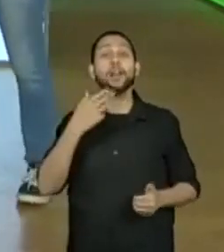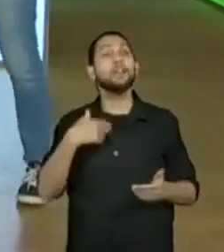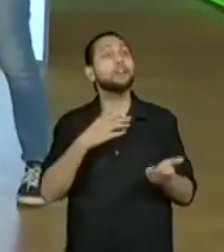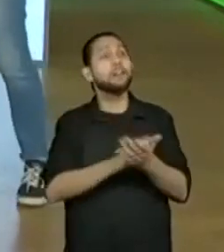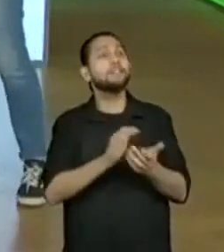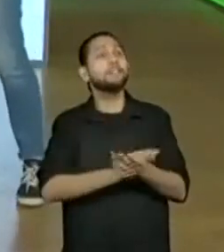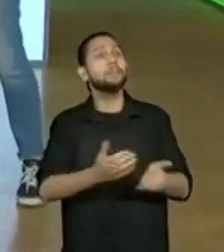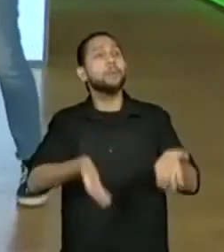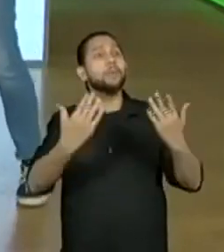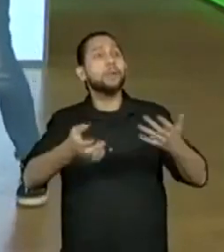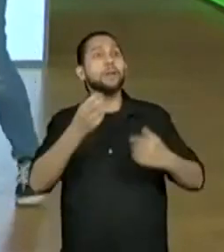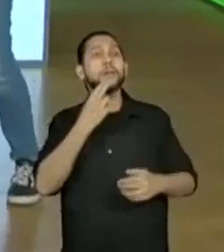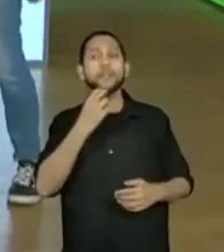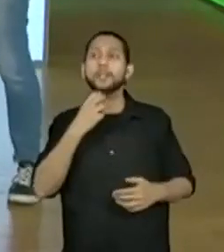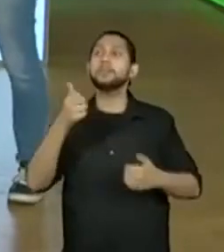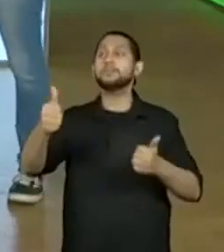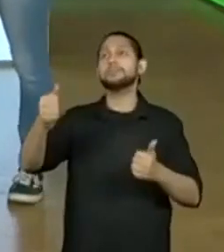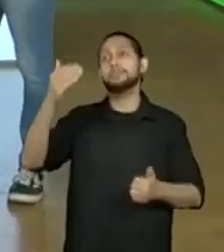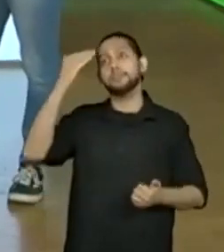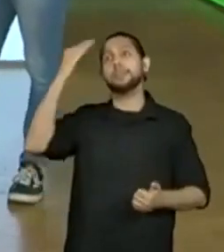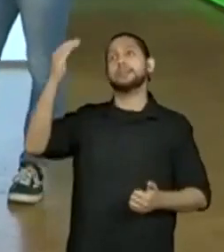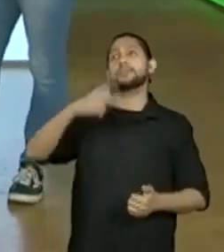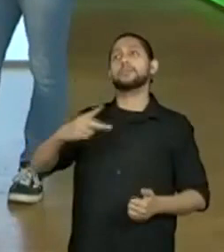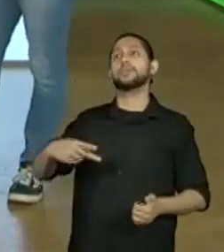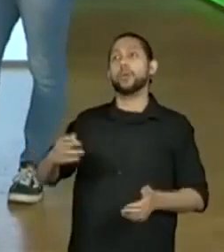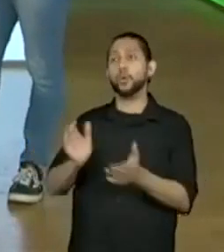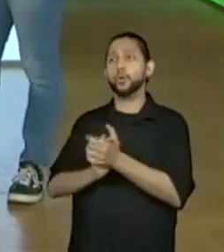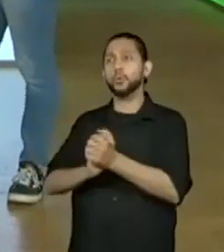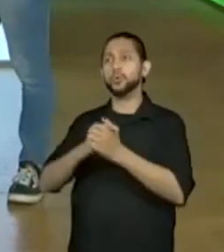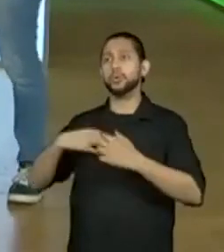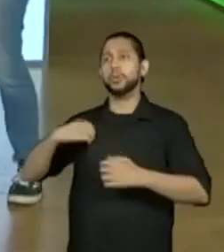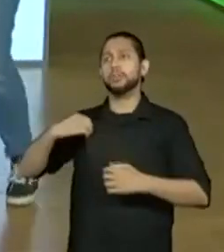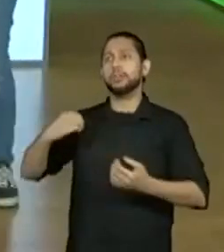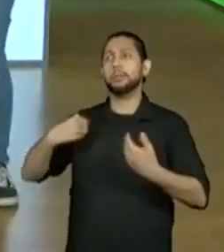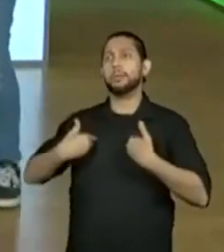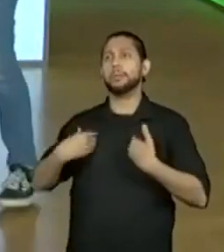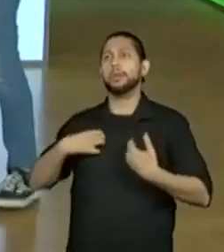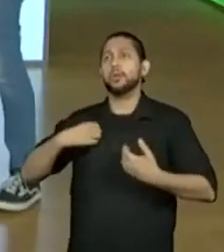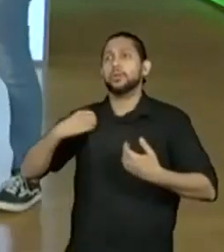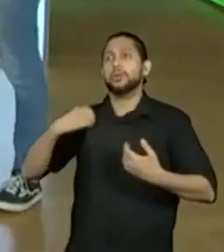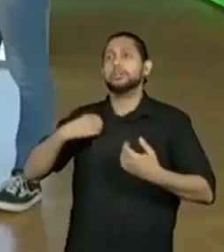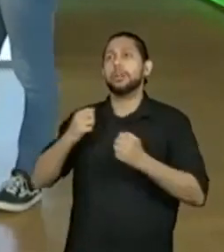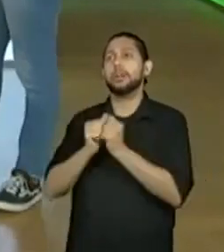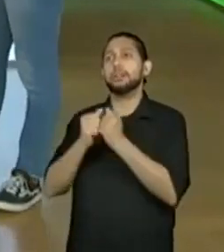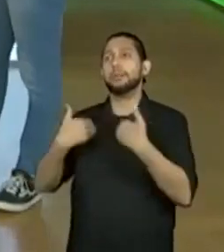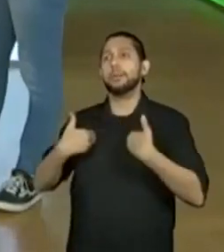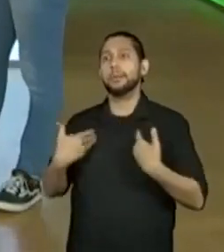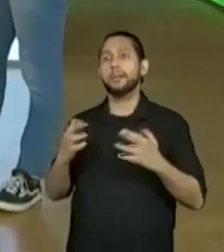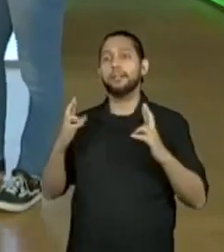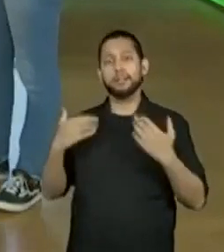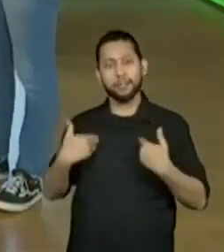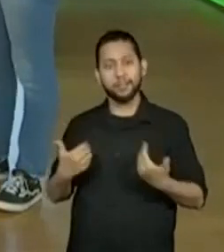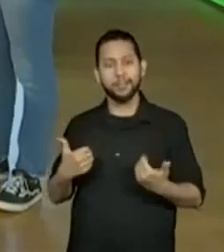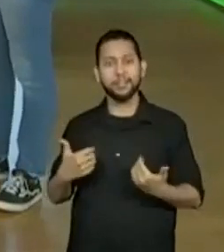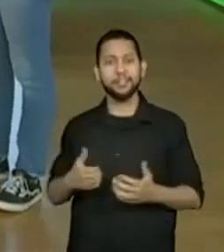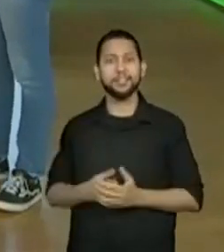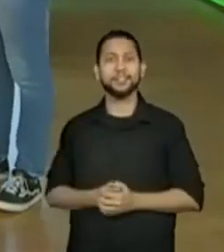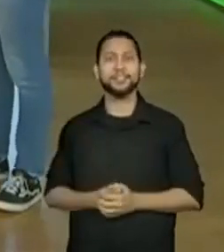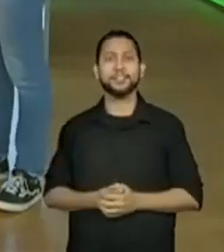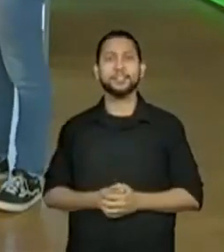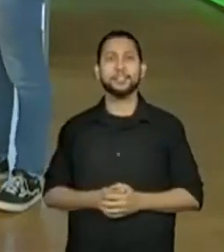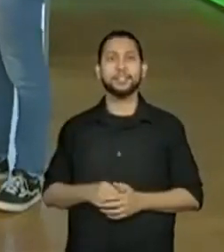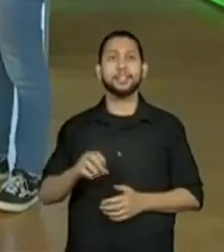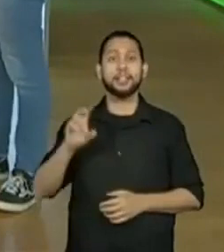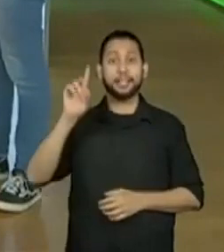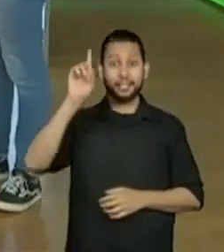deixa eu ganhar. Pro Rita. Ganhar. Obrigado, pro Rita. Não. Obrigado. Oh, eu quero... D. O D está